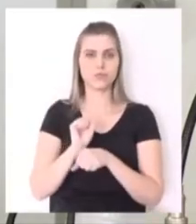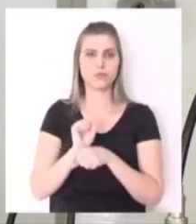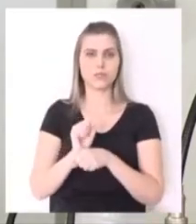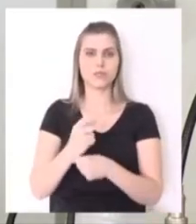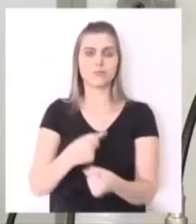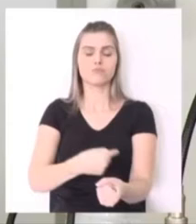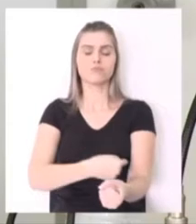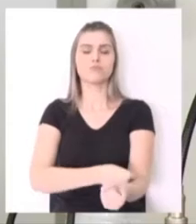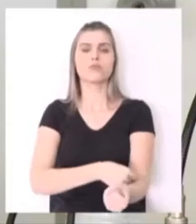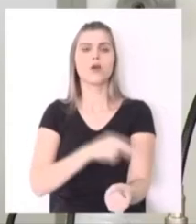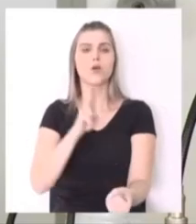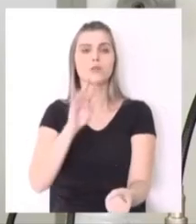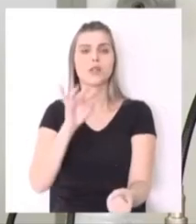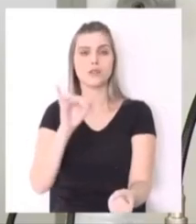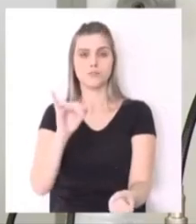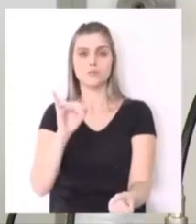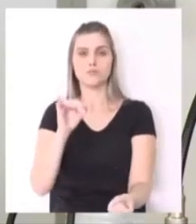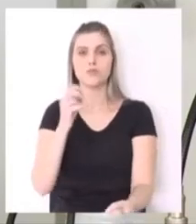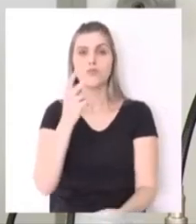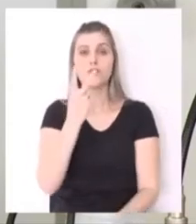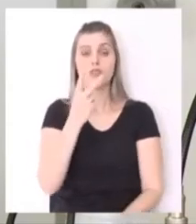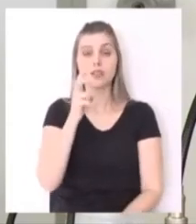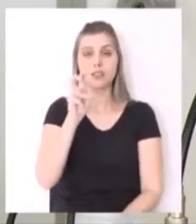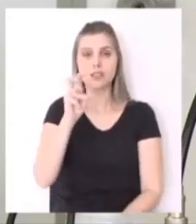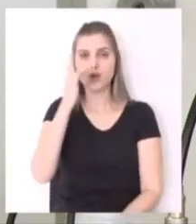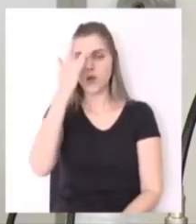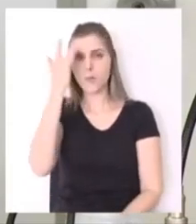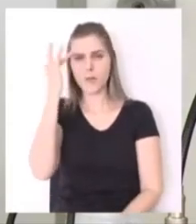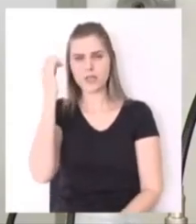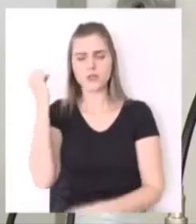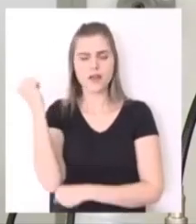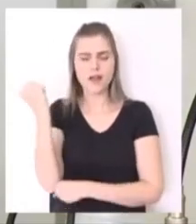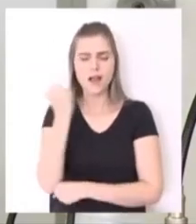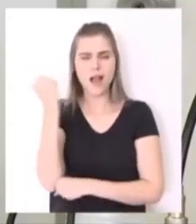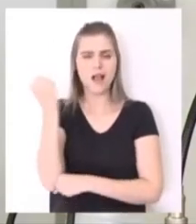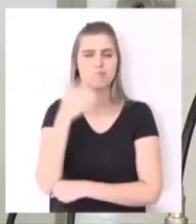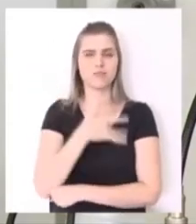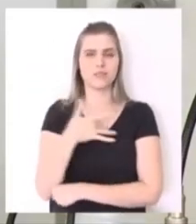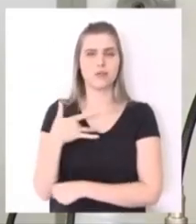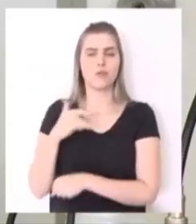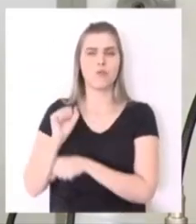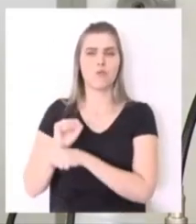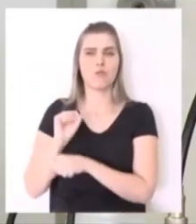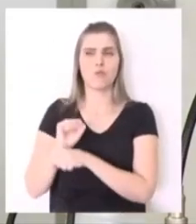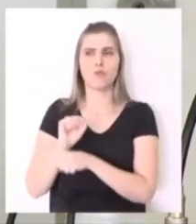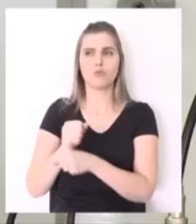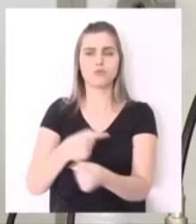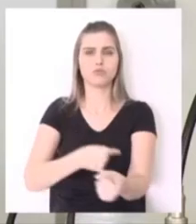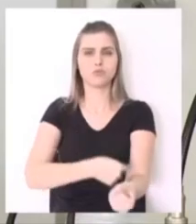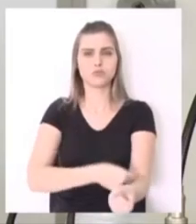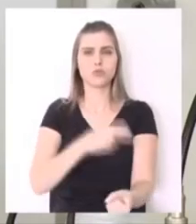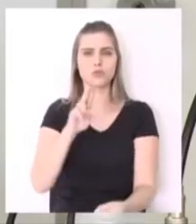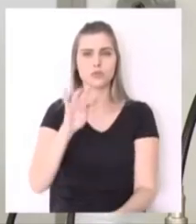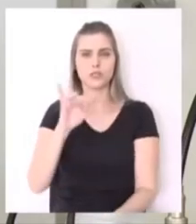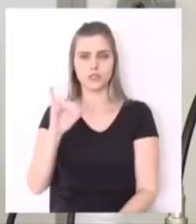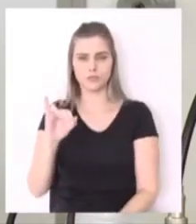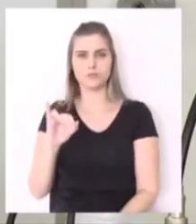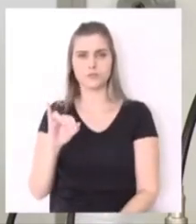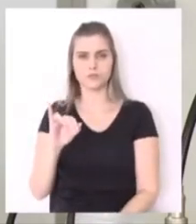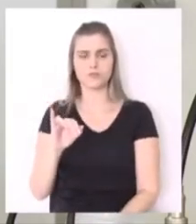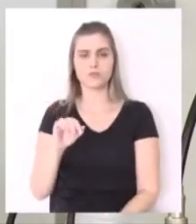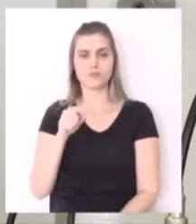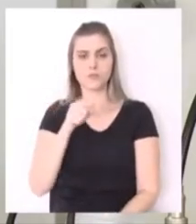leito de UTI 25 pacientes e Estados em estado grave diz